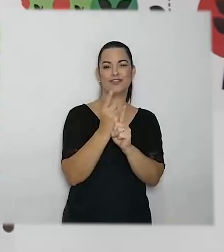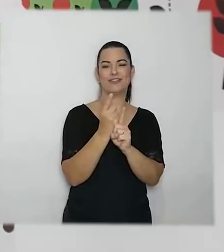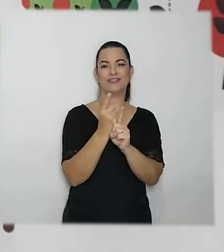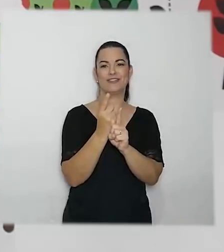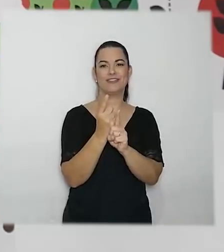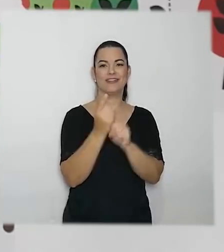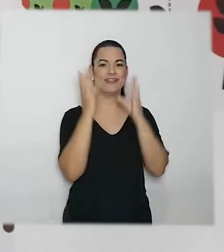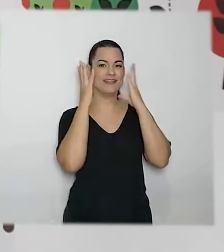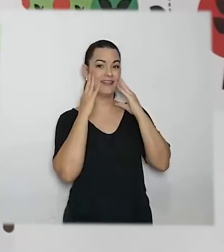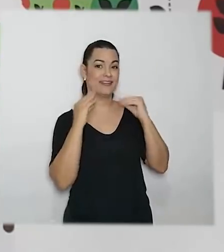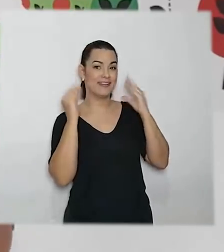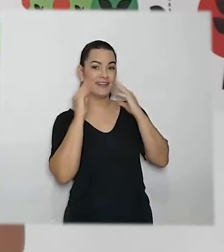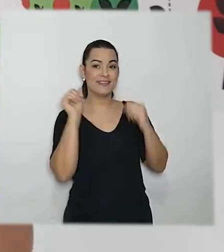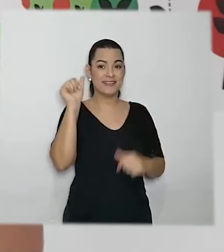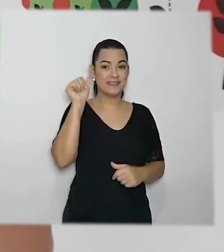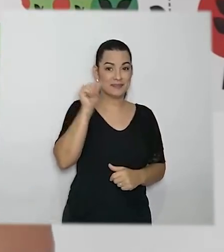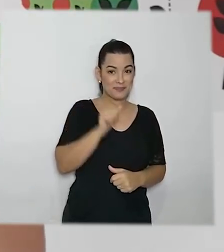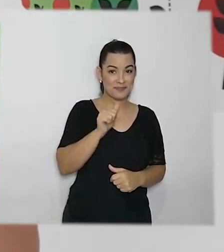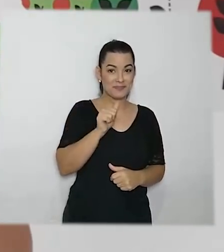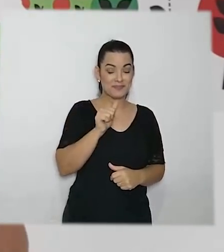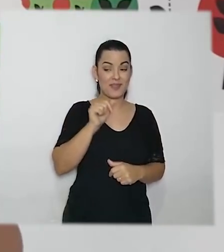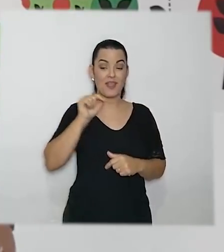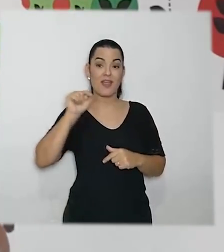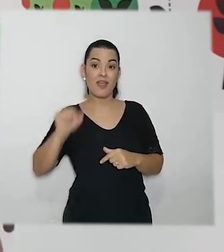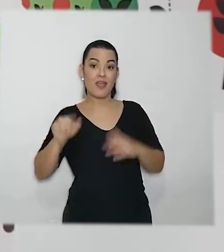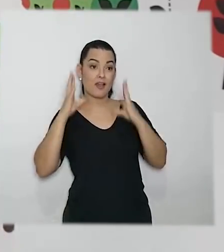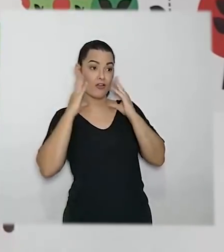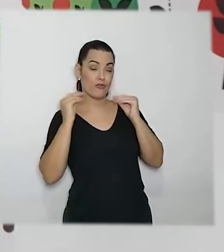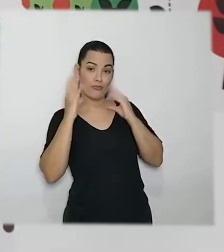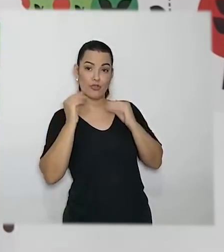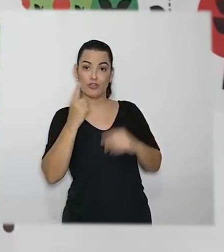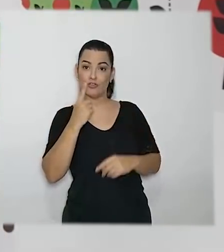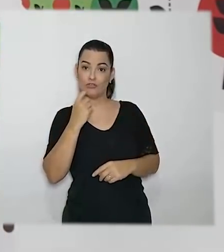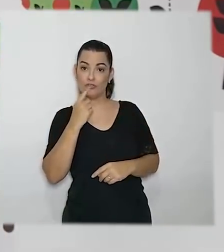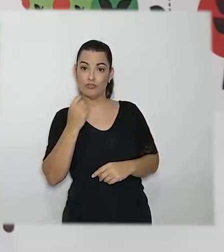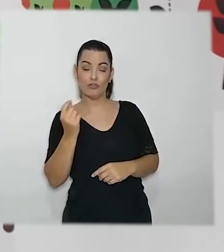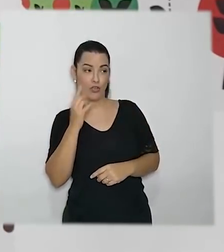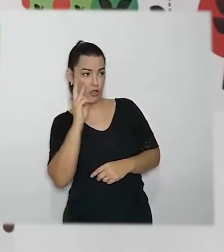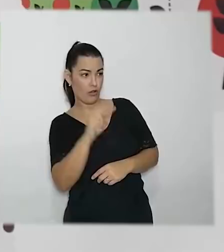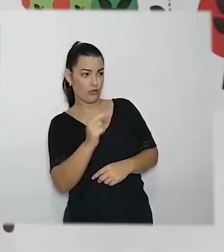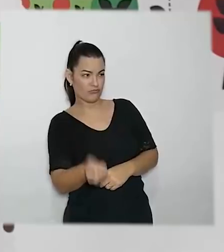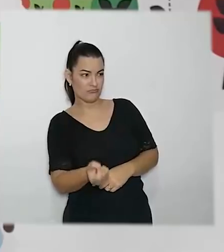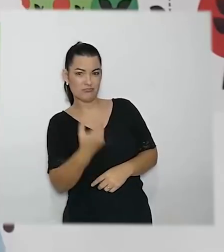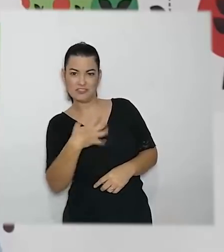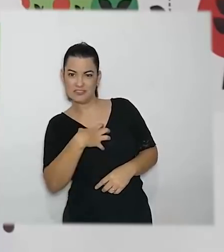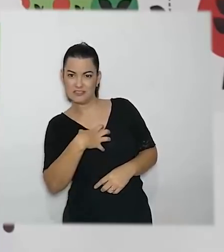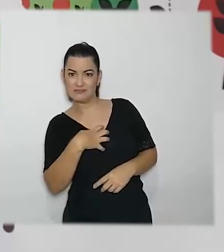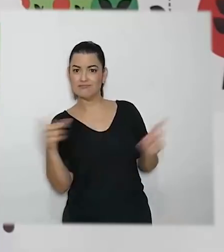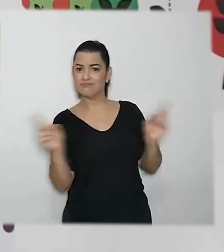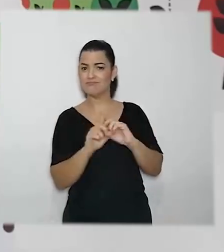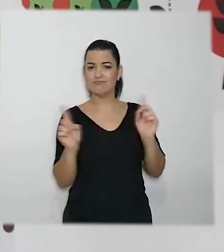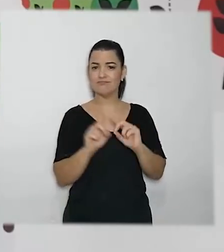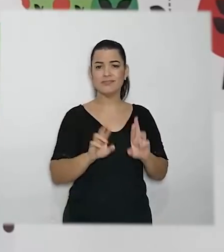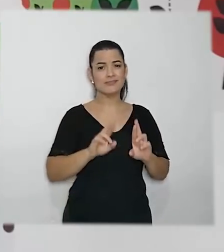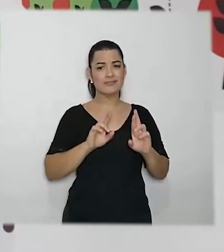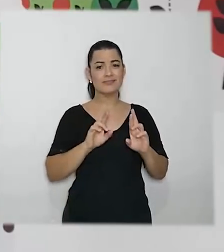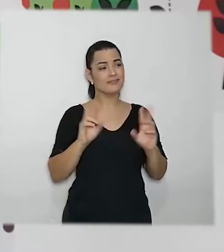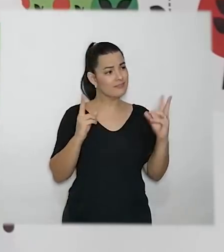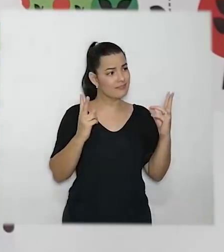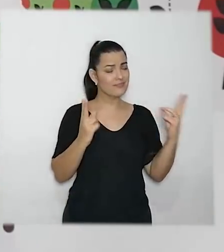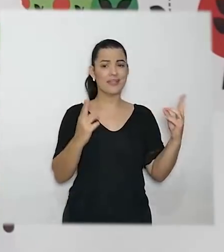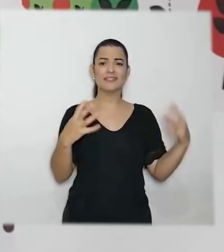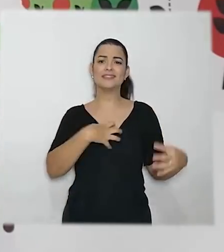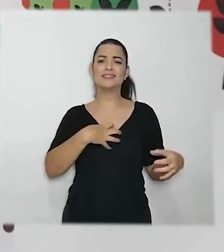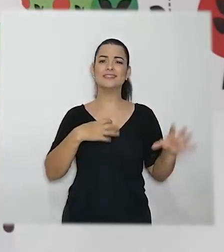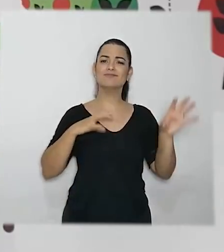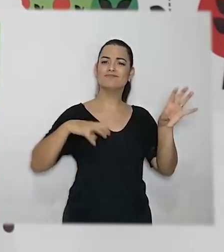era a medonha. Então, sobre todas essas características, todos esses ambientes, esses espaços, é